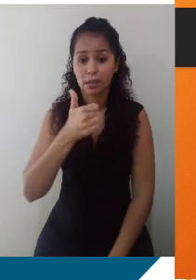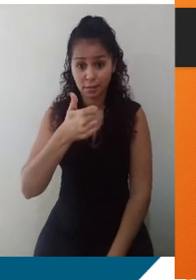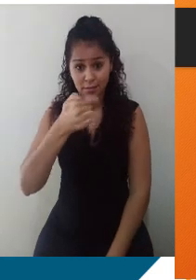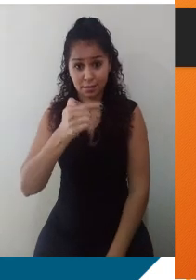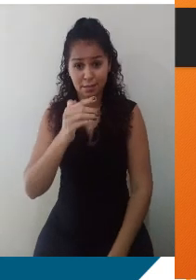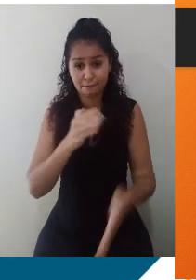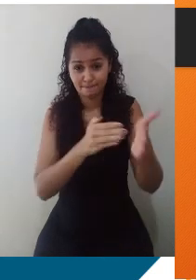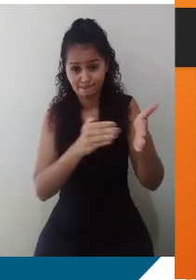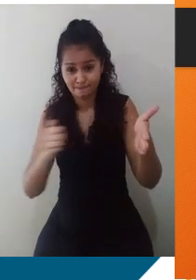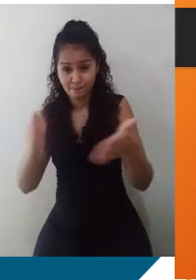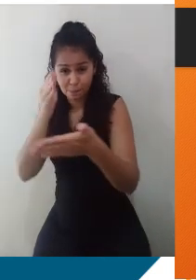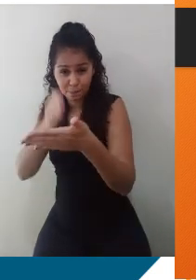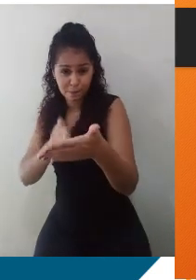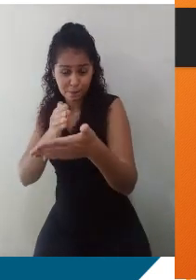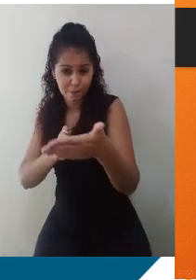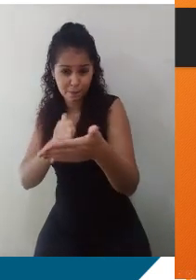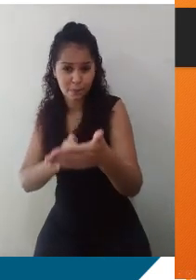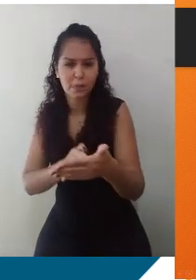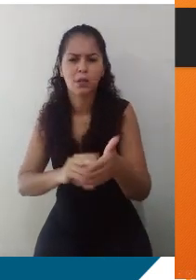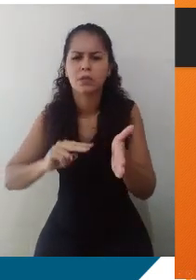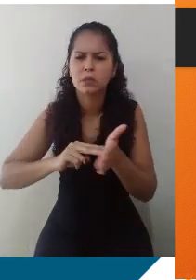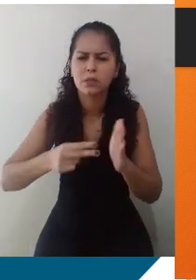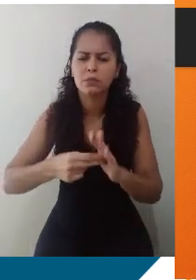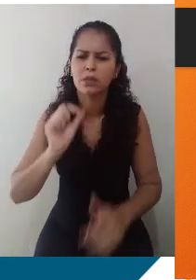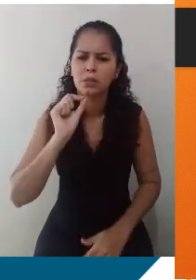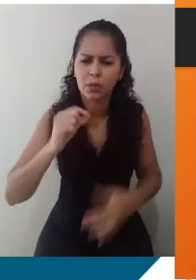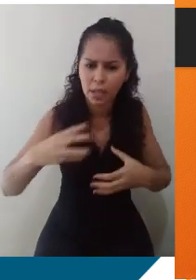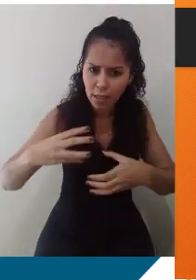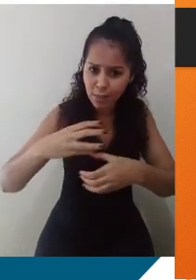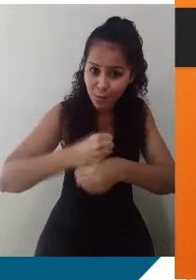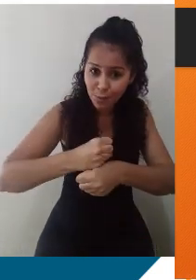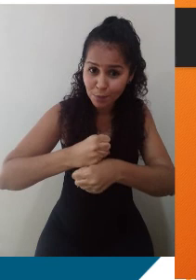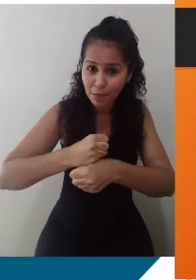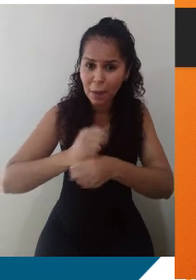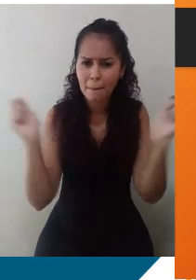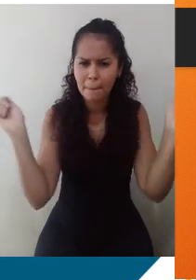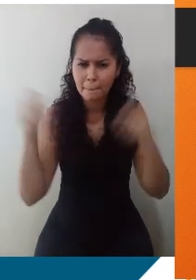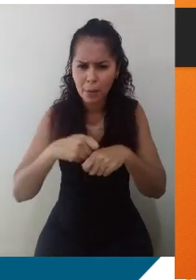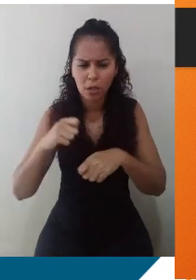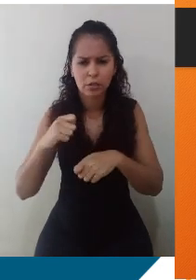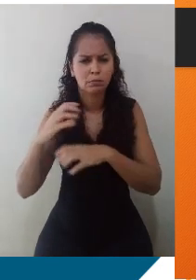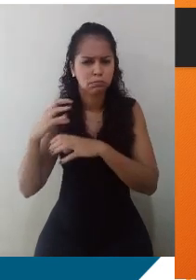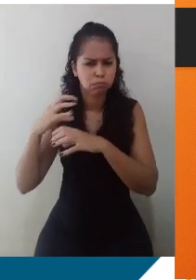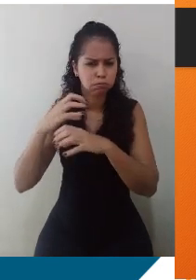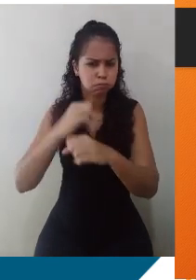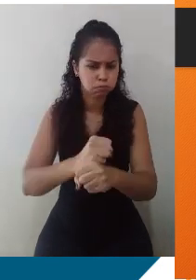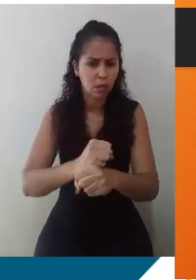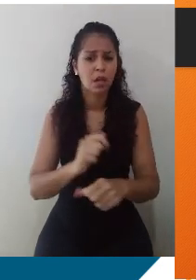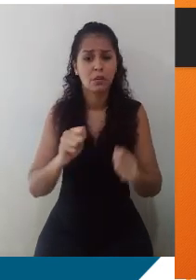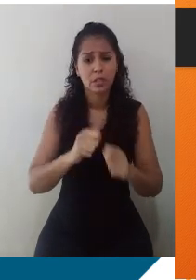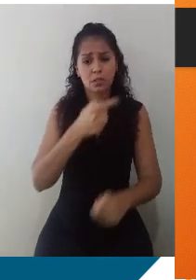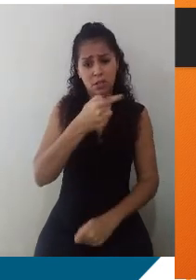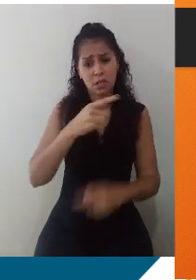pelo termo central, que é 17. Isso significa dizer que a soma proposta pode ser calculada simplesmente fazendo